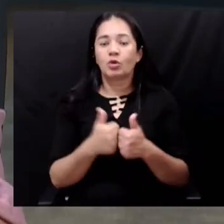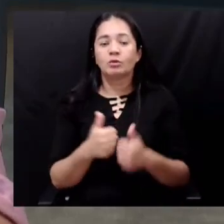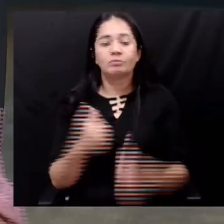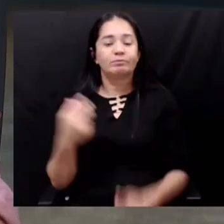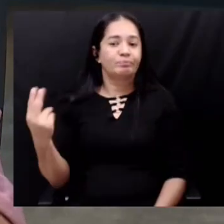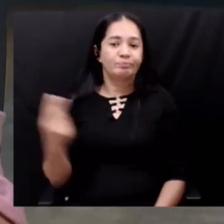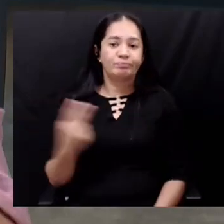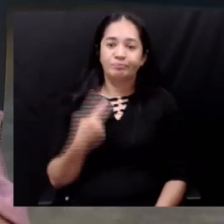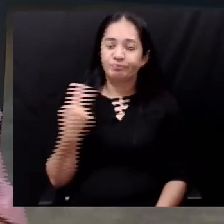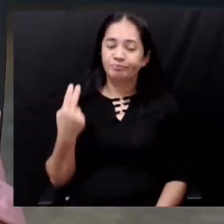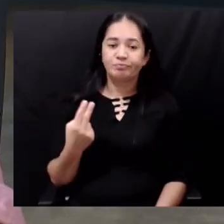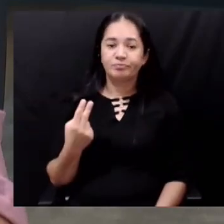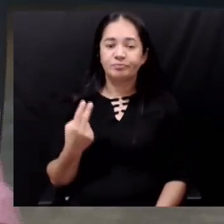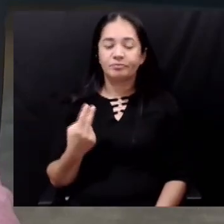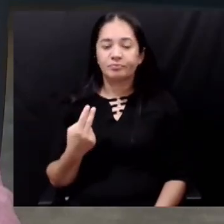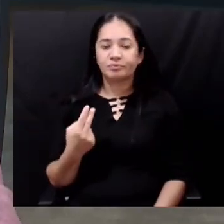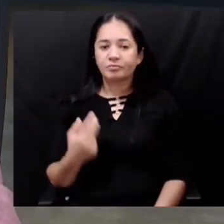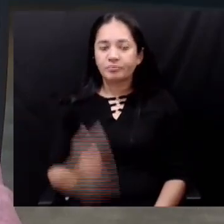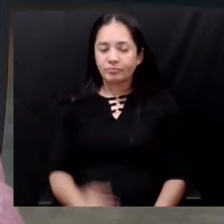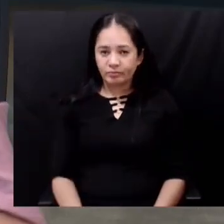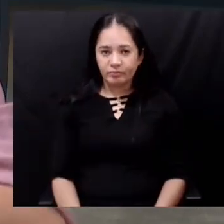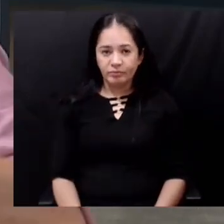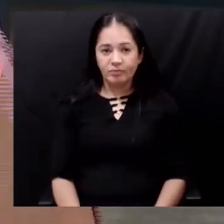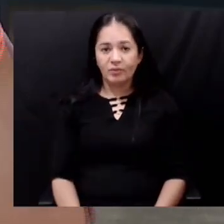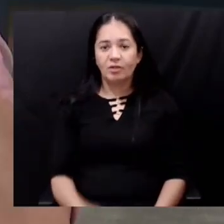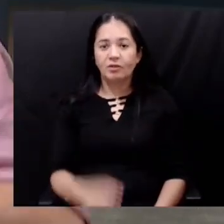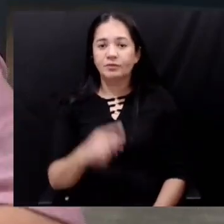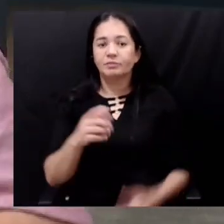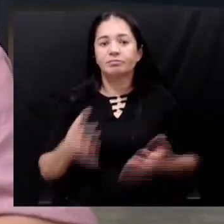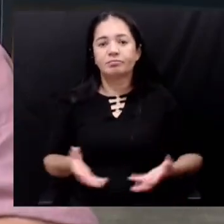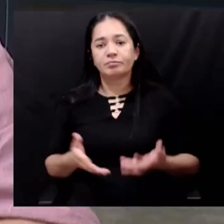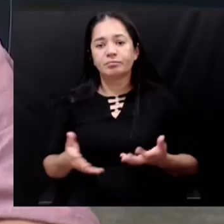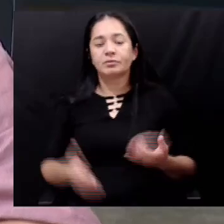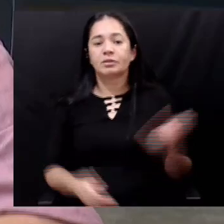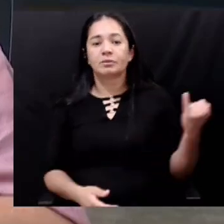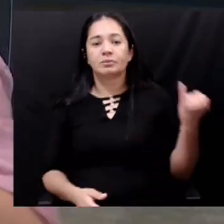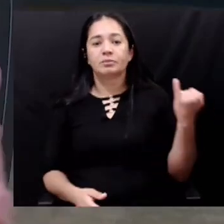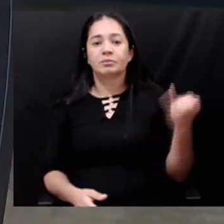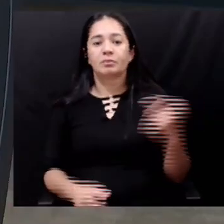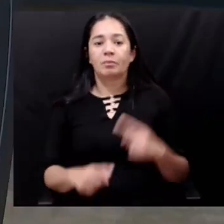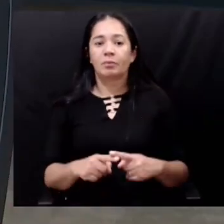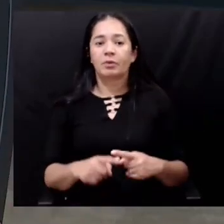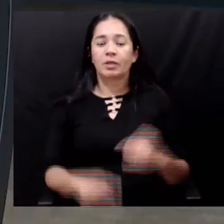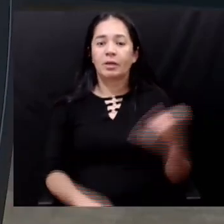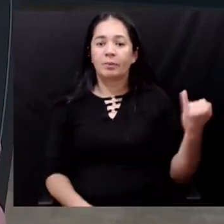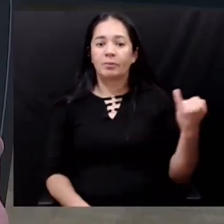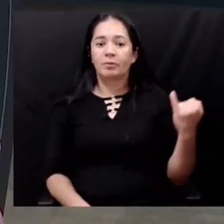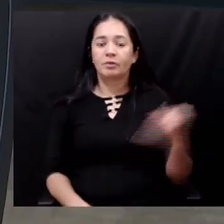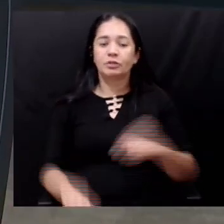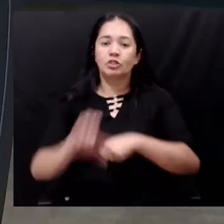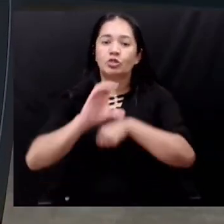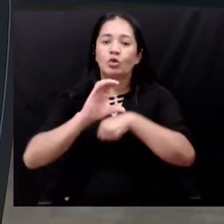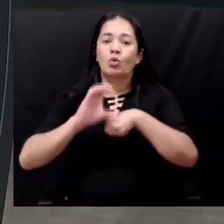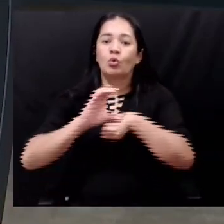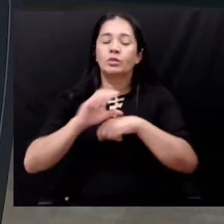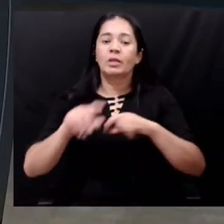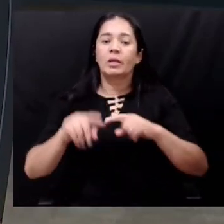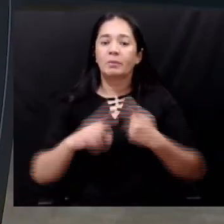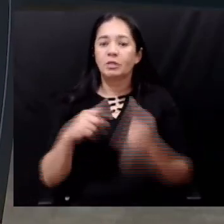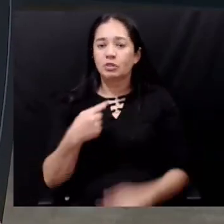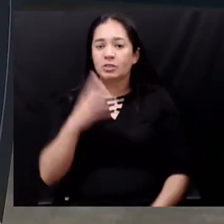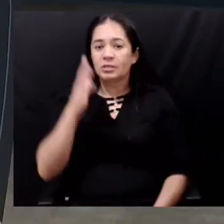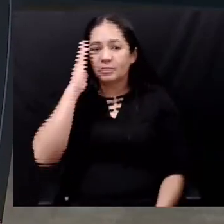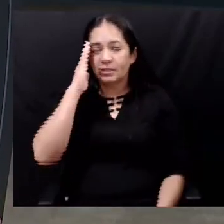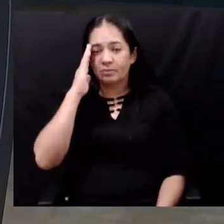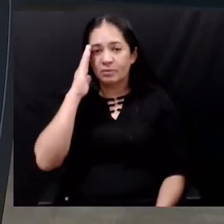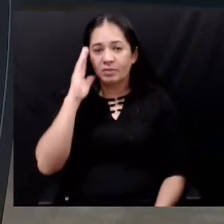acho que vocês estão dando uma contribuição muito importante, porque é importante ter os cursinhos, mas todo mundo sabe que são os passes